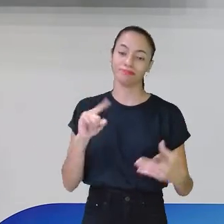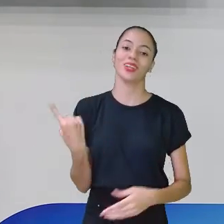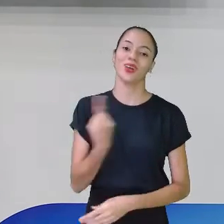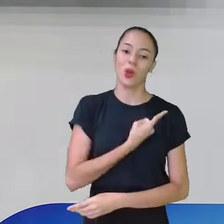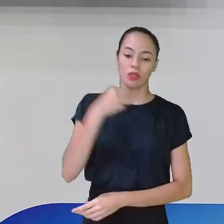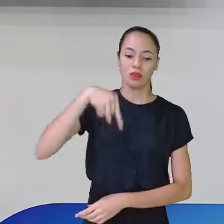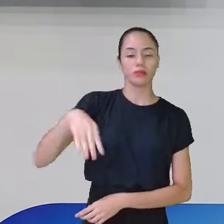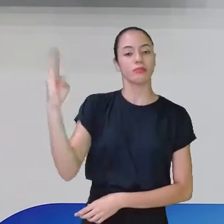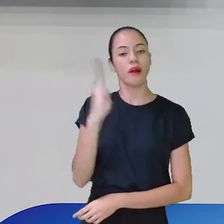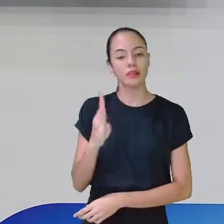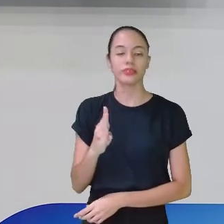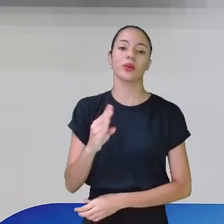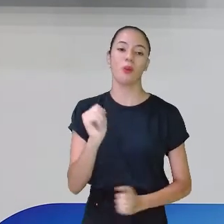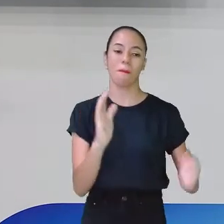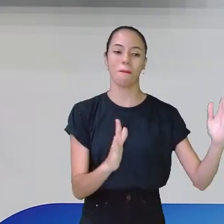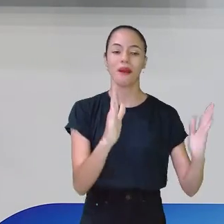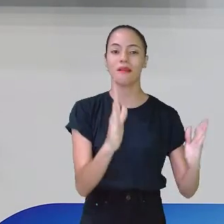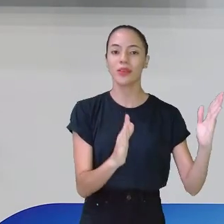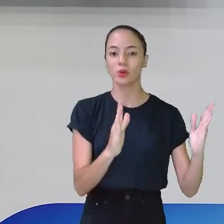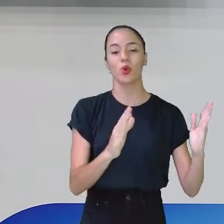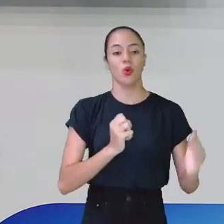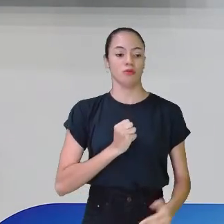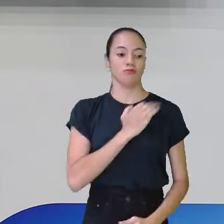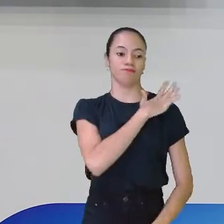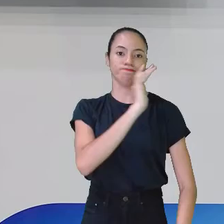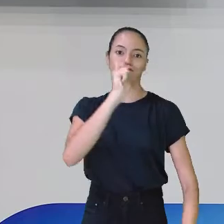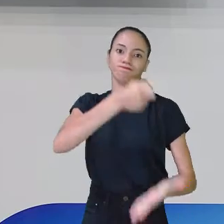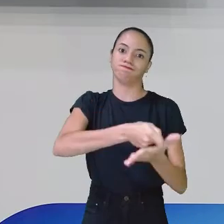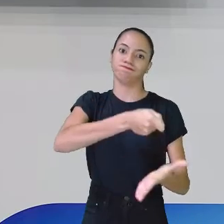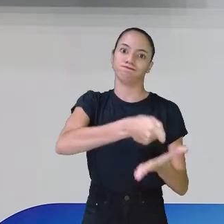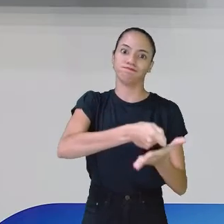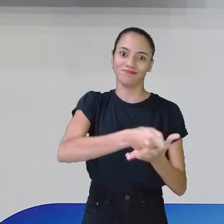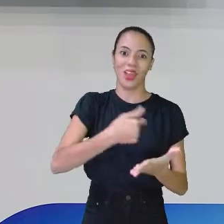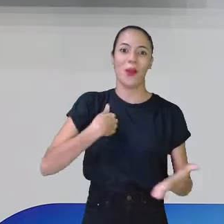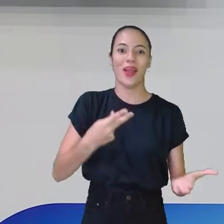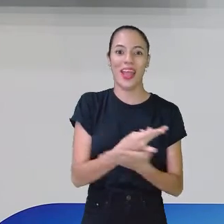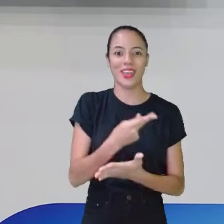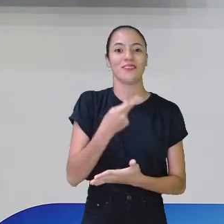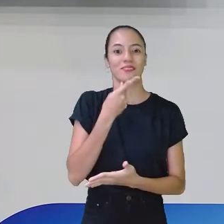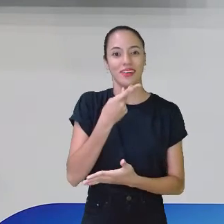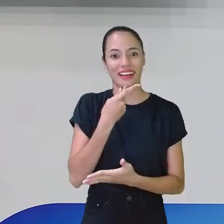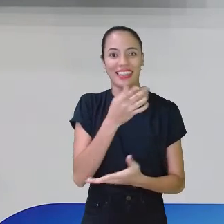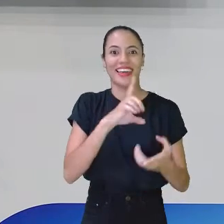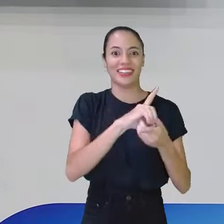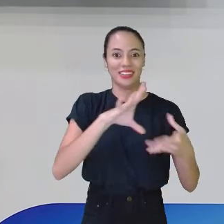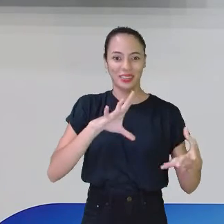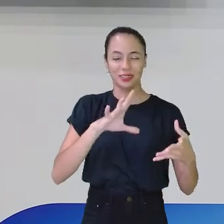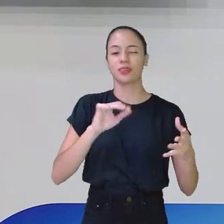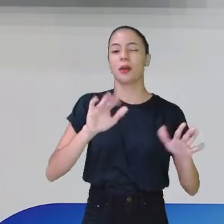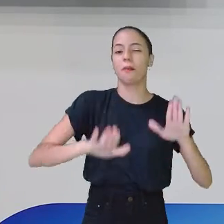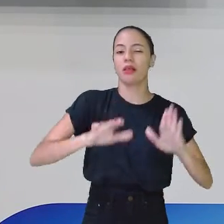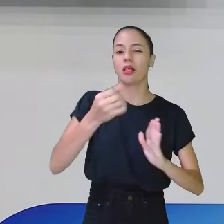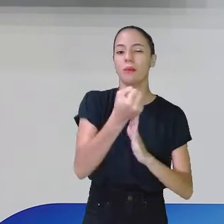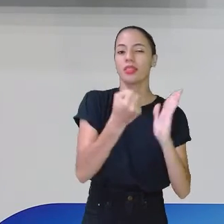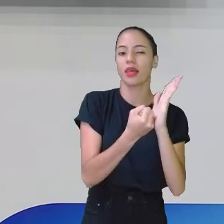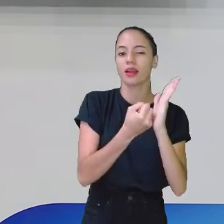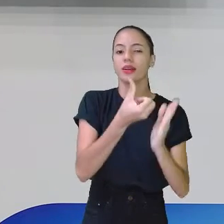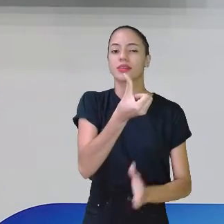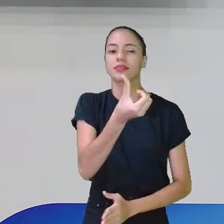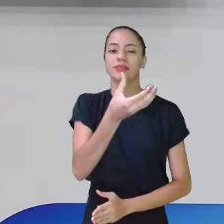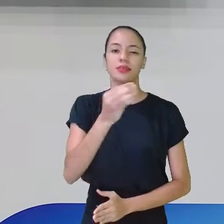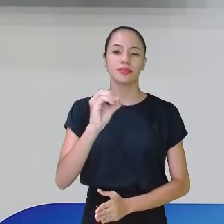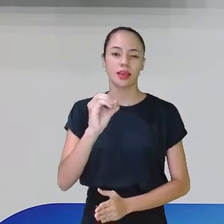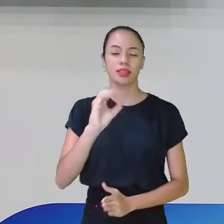uma democracia, uma ditadura militar, desculpa, a gente, na década ali de 60, né,